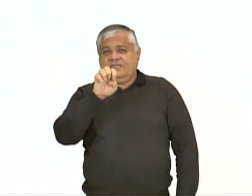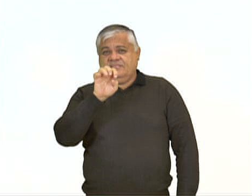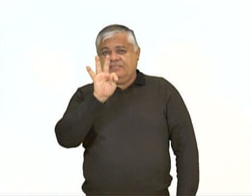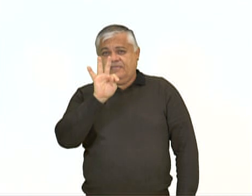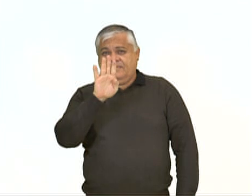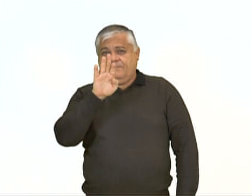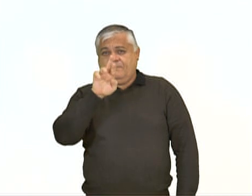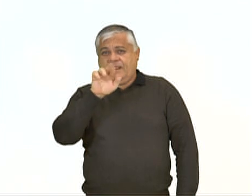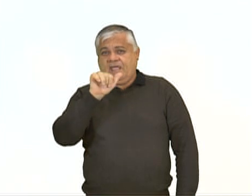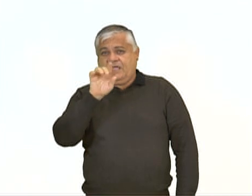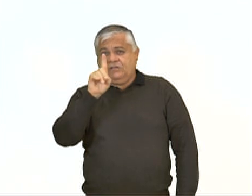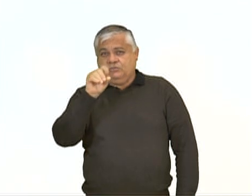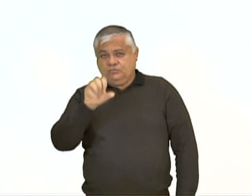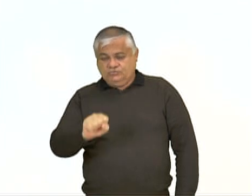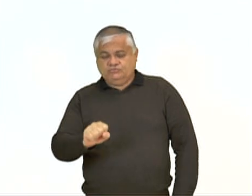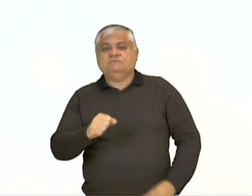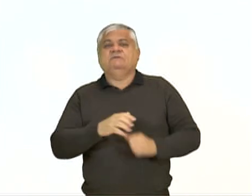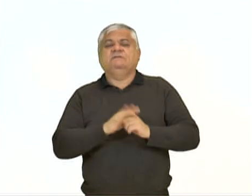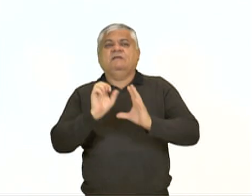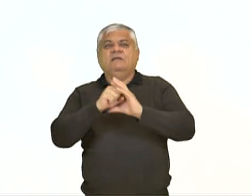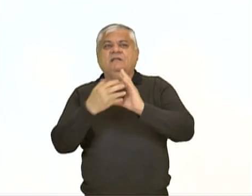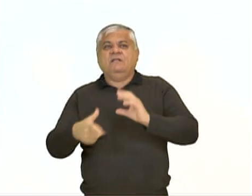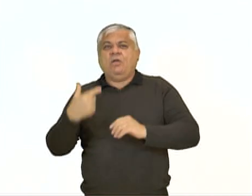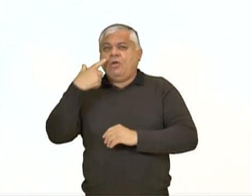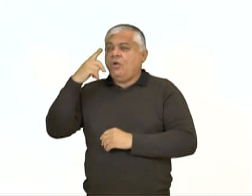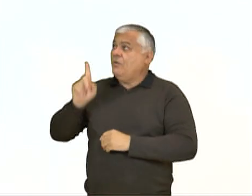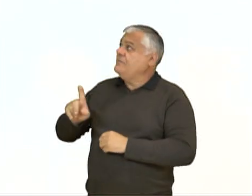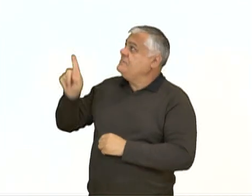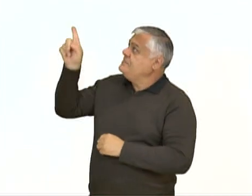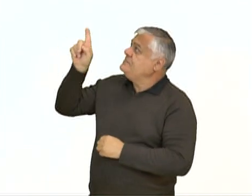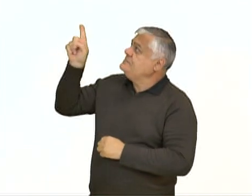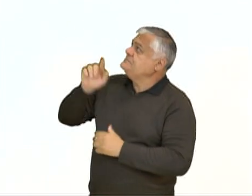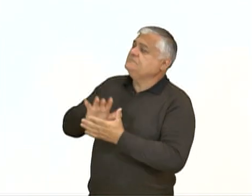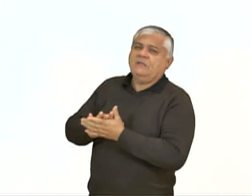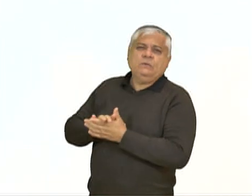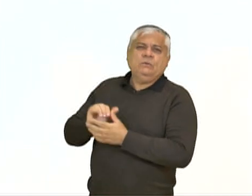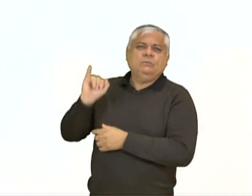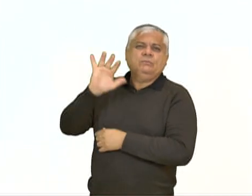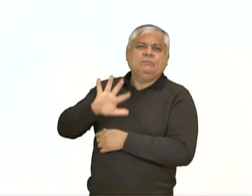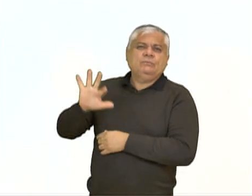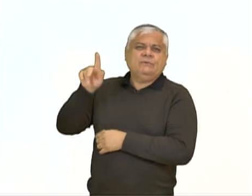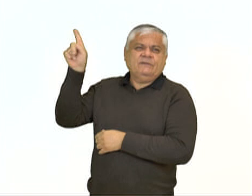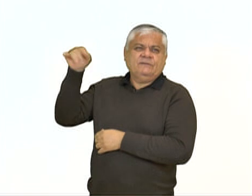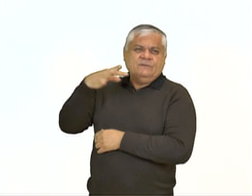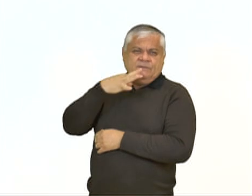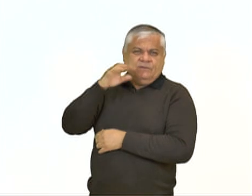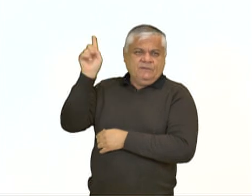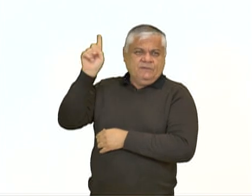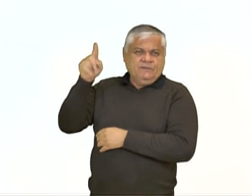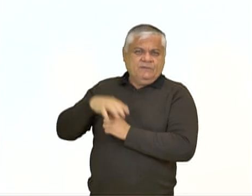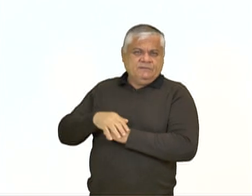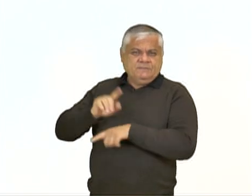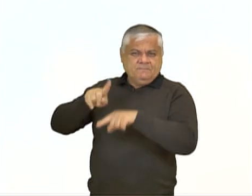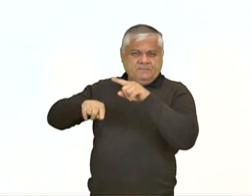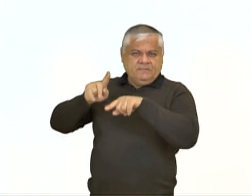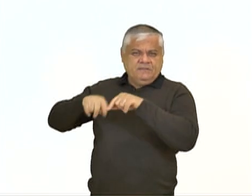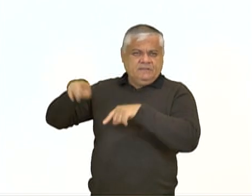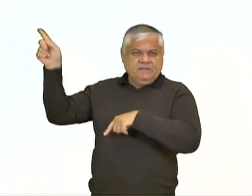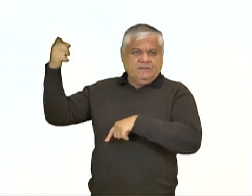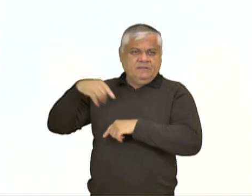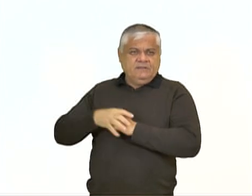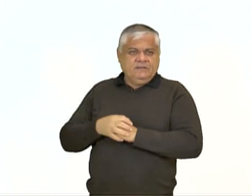observar essa imagem aqui? Vem comigo. Olha que imagem interessante, bonita, né? Você conhece este instrumento aqui que a pessoa